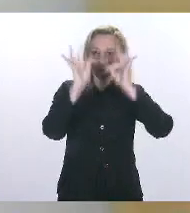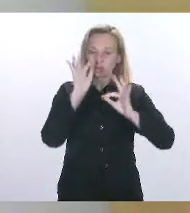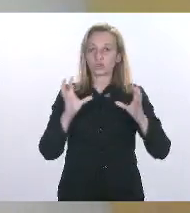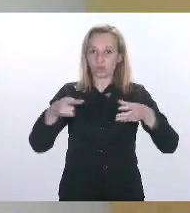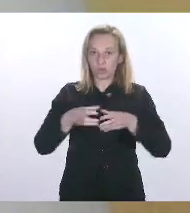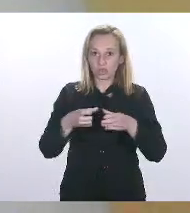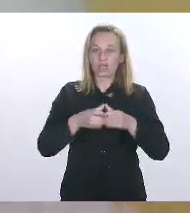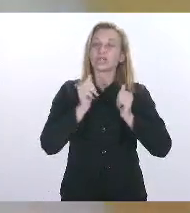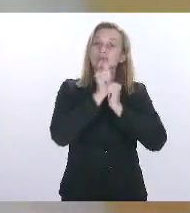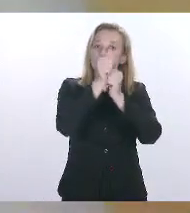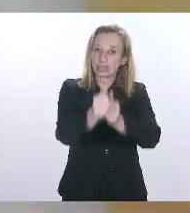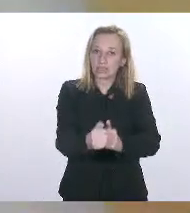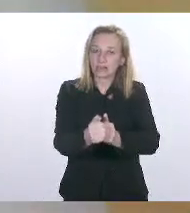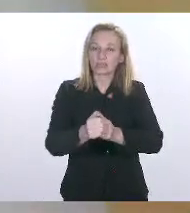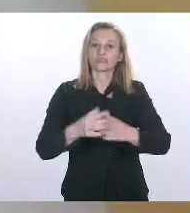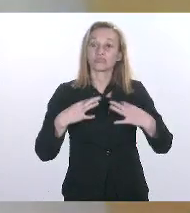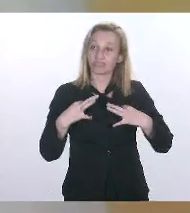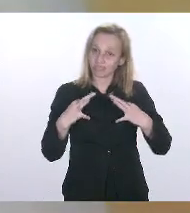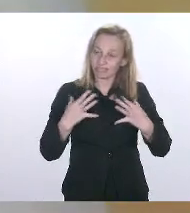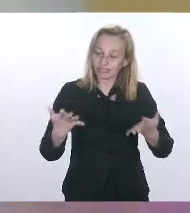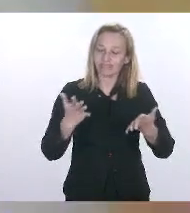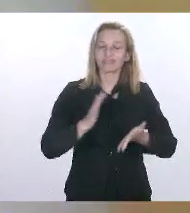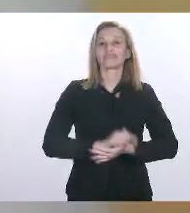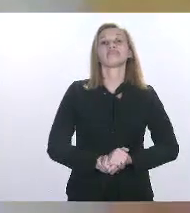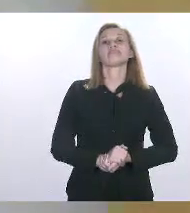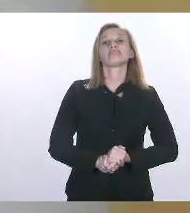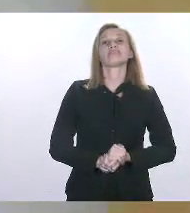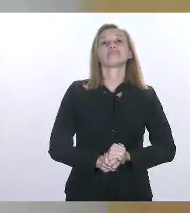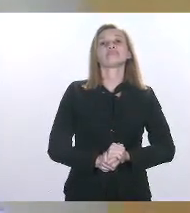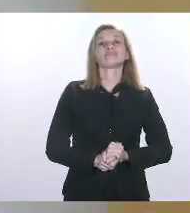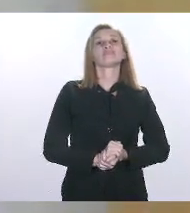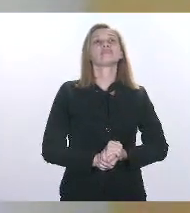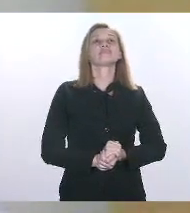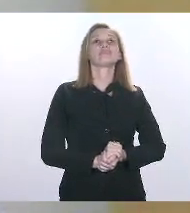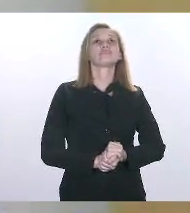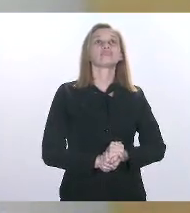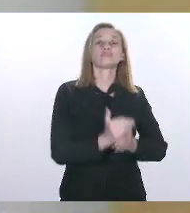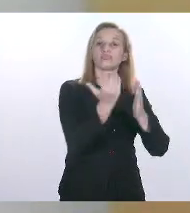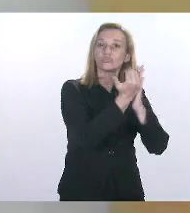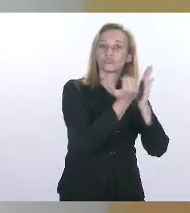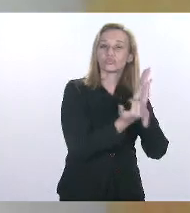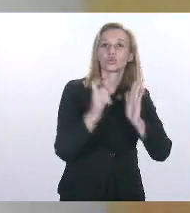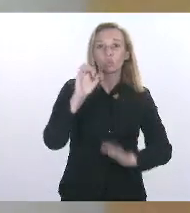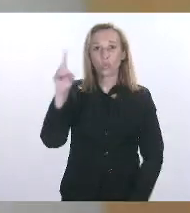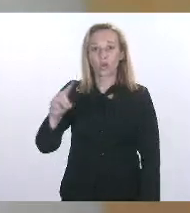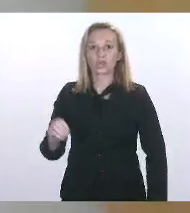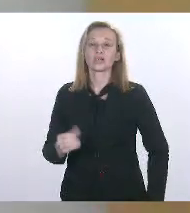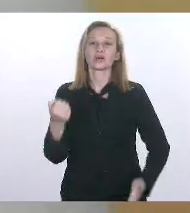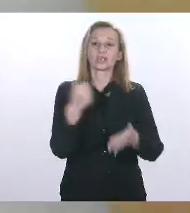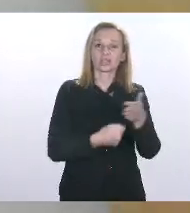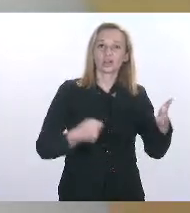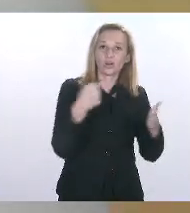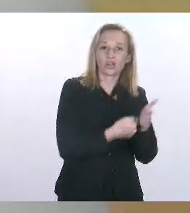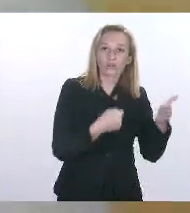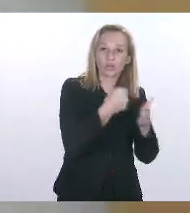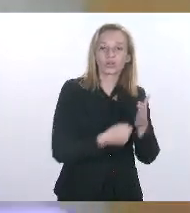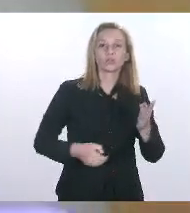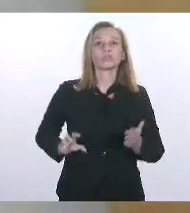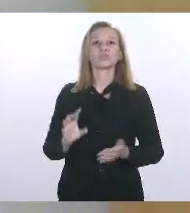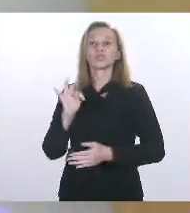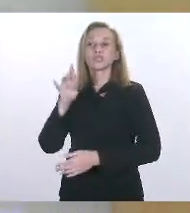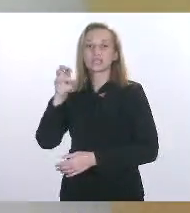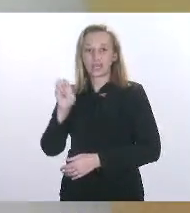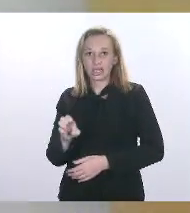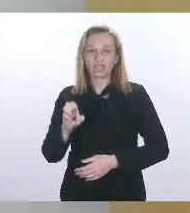e seguirão à disposição das agendas importantes da nossa UESO, que é a luta por uma sede, a luta por